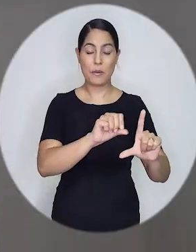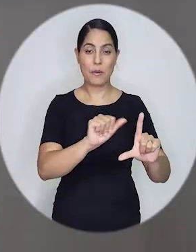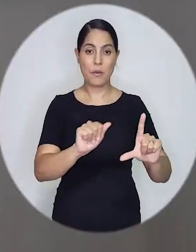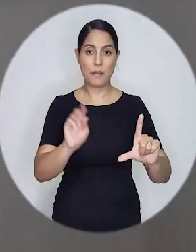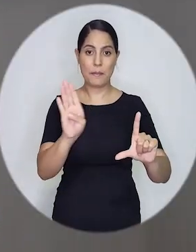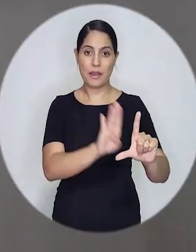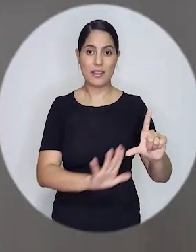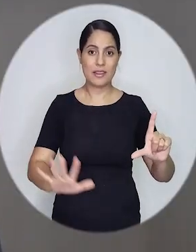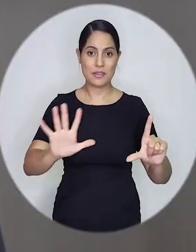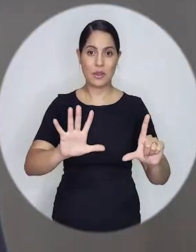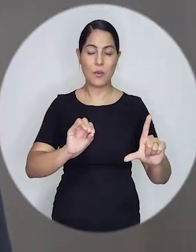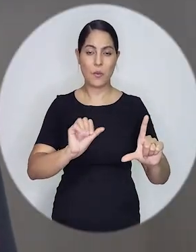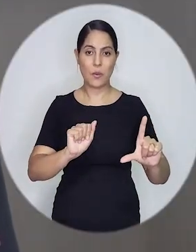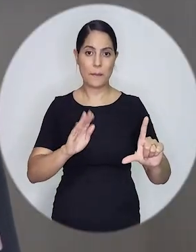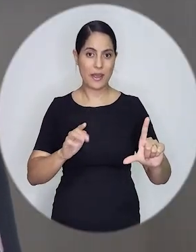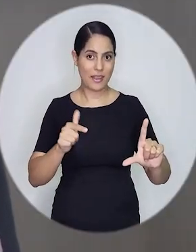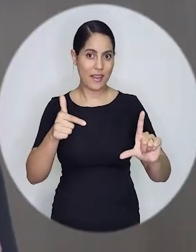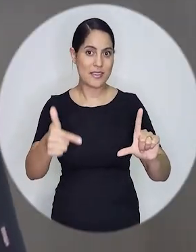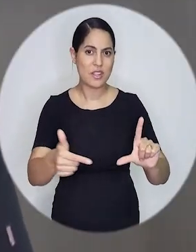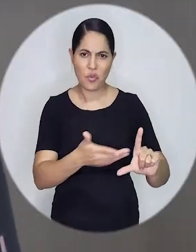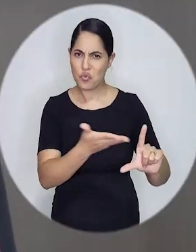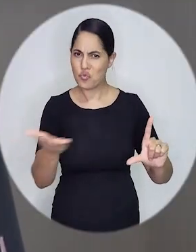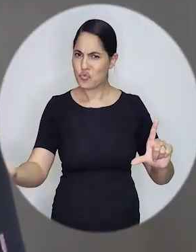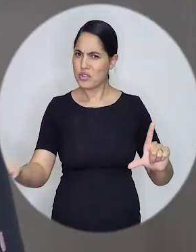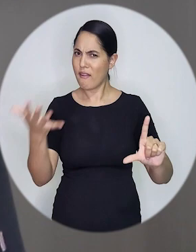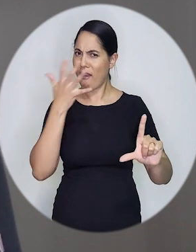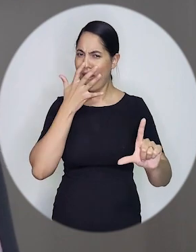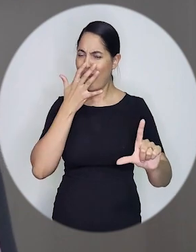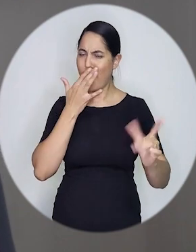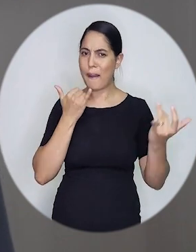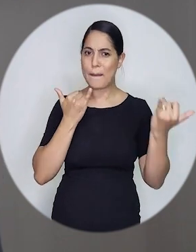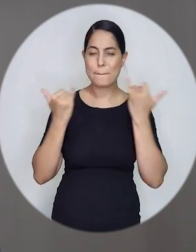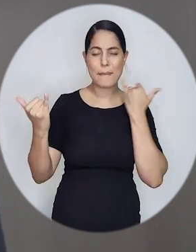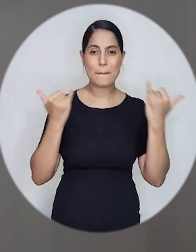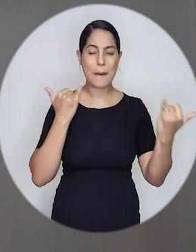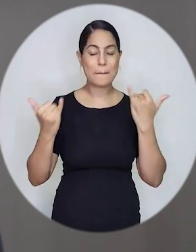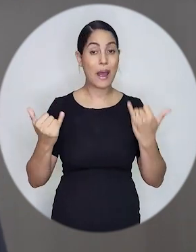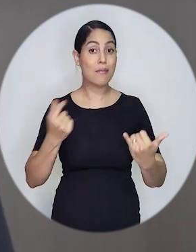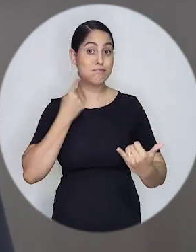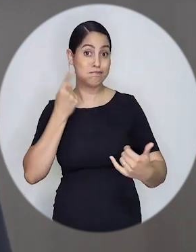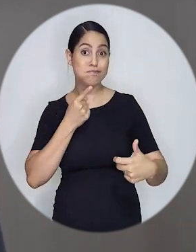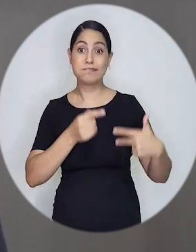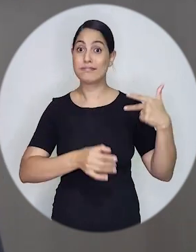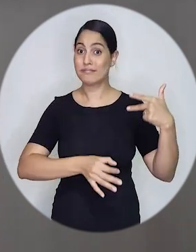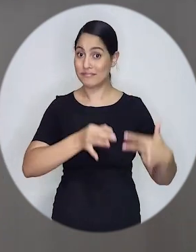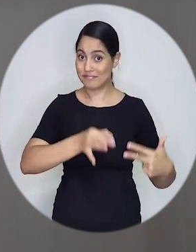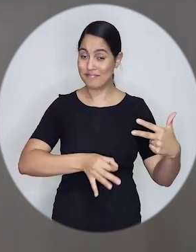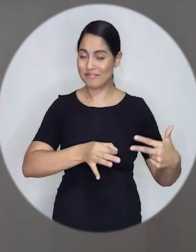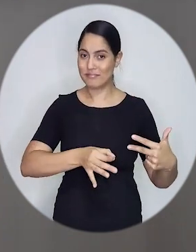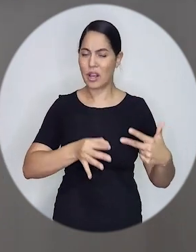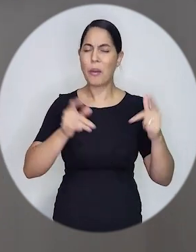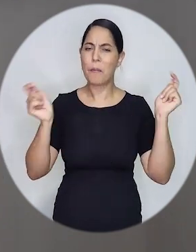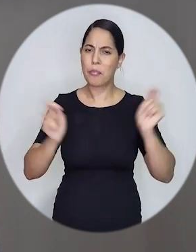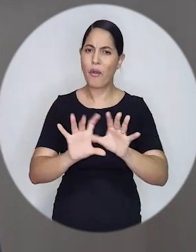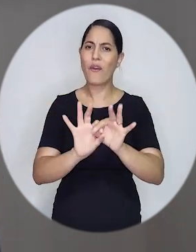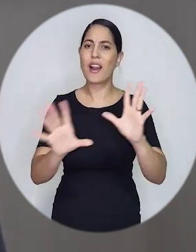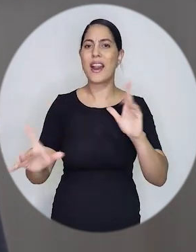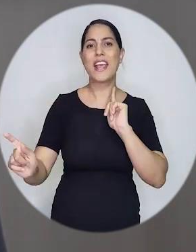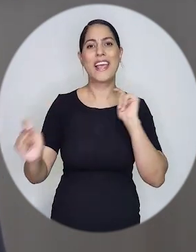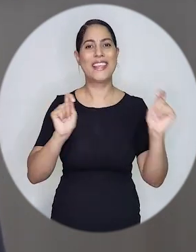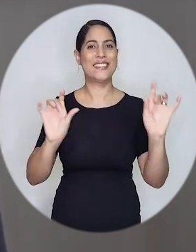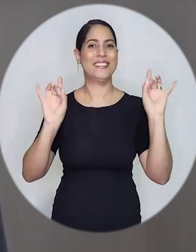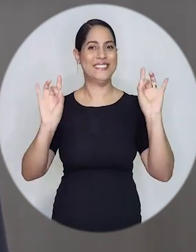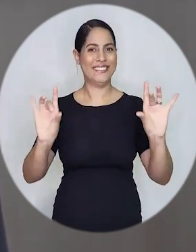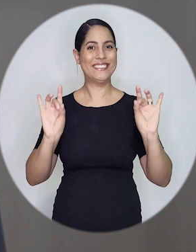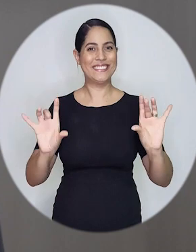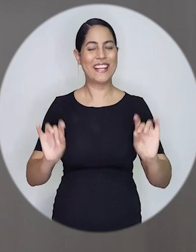programa é mais uma produção da Ordem dos Advogados do Brasil. Aqui você fica por dentro das informações da advocacia e do judiciário,